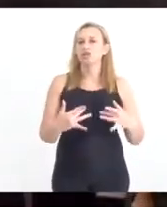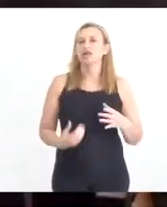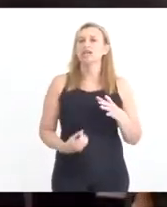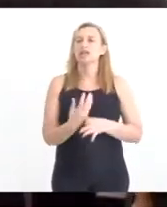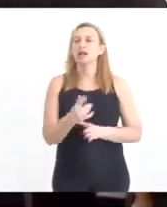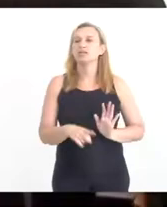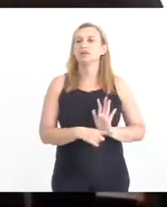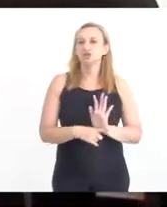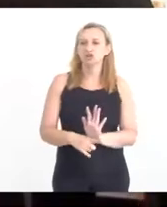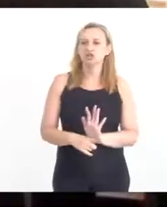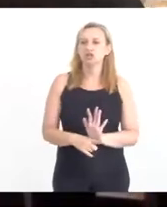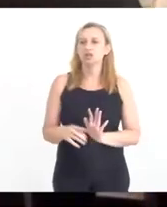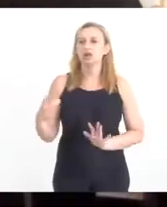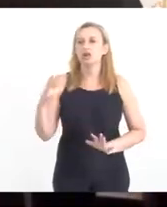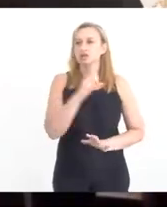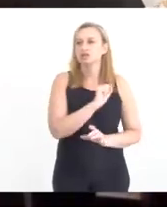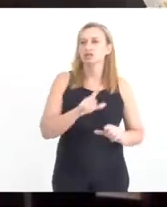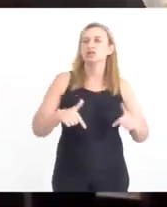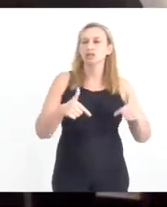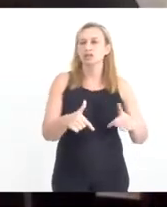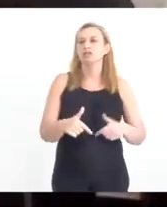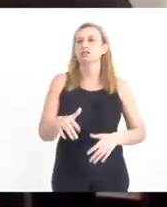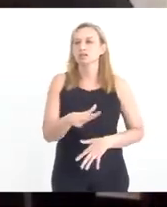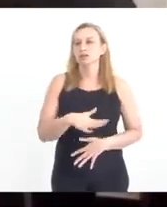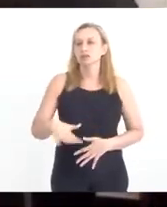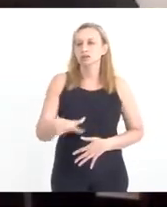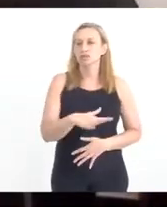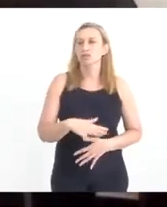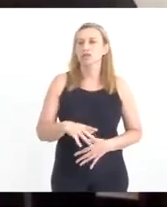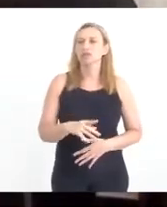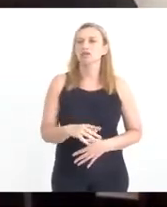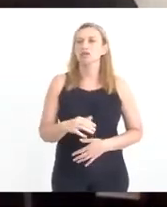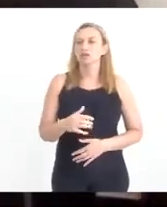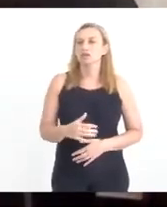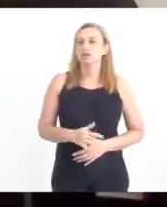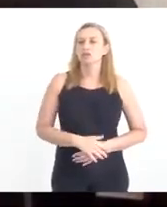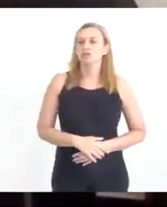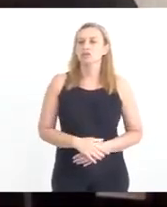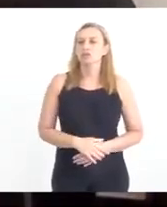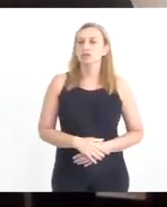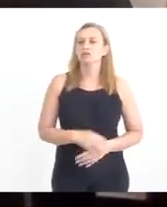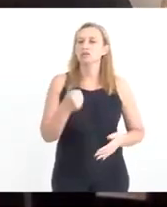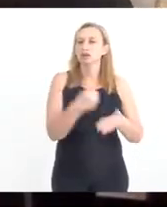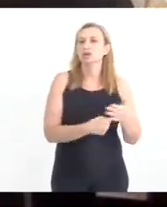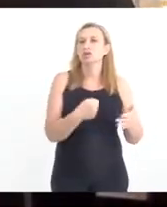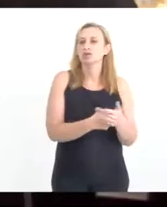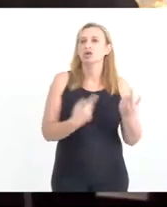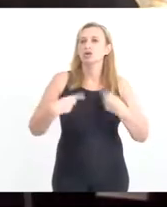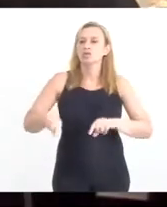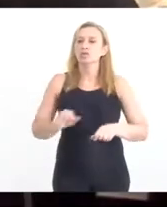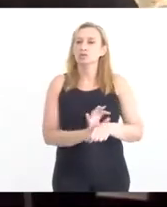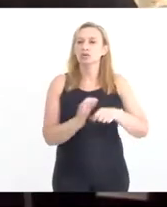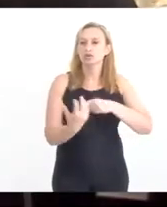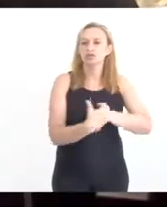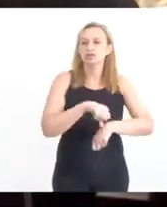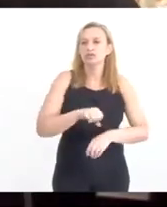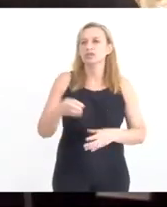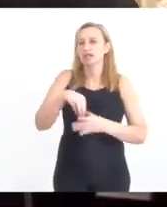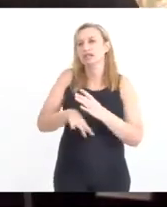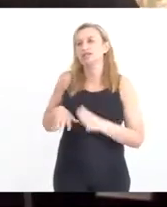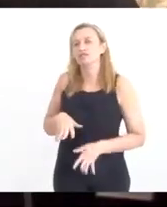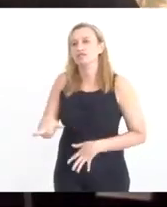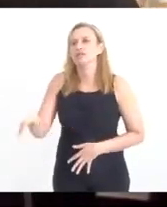criado para atender ações emergenciais do território como enchentes motivo solidade está na luta contra o coronavírus na favela